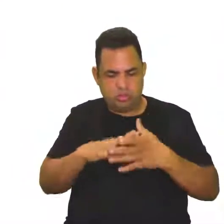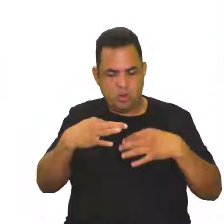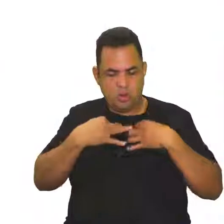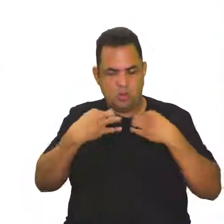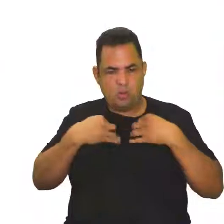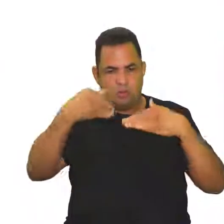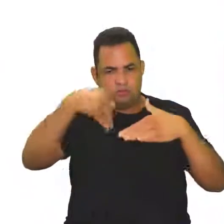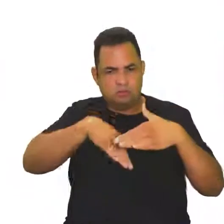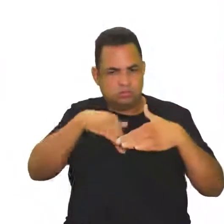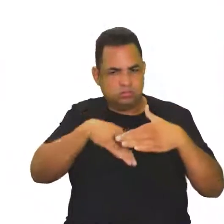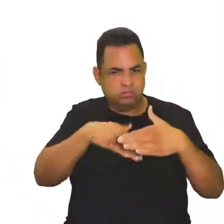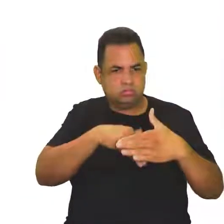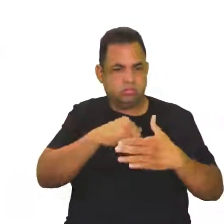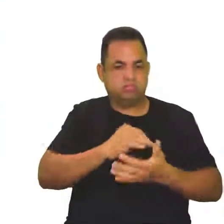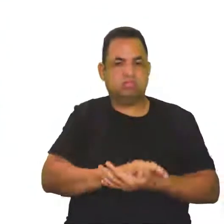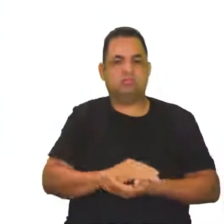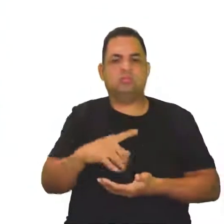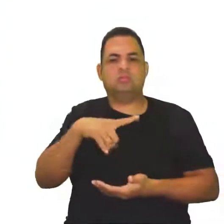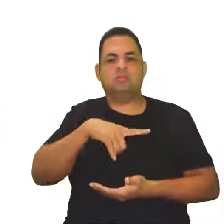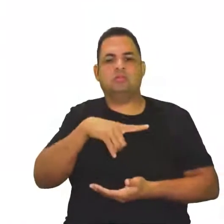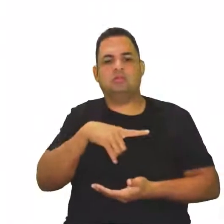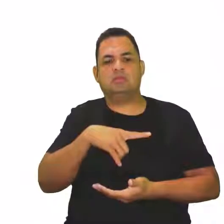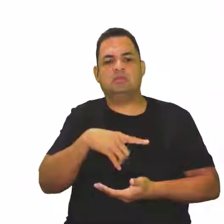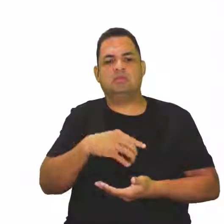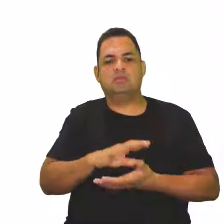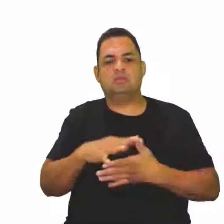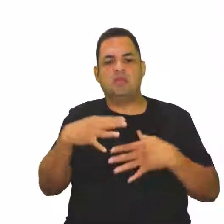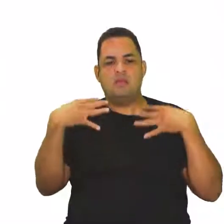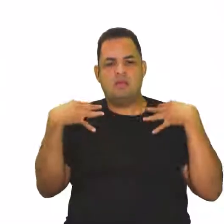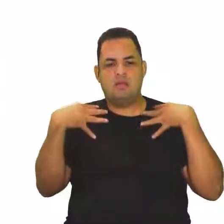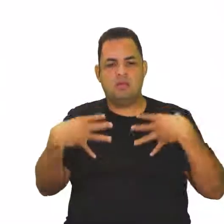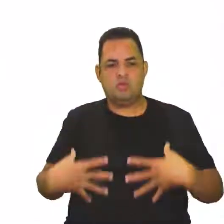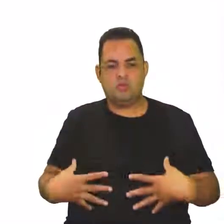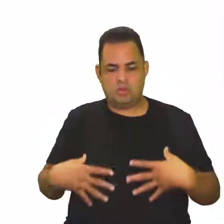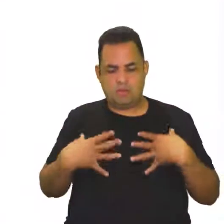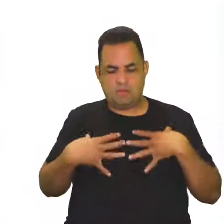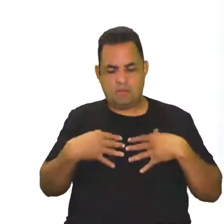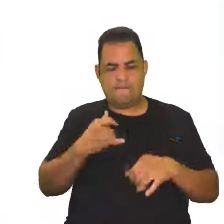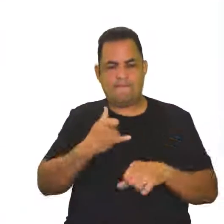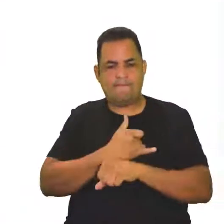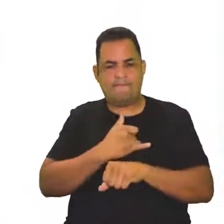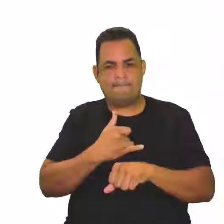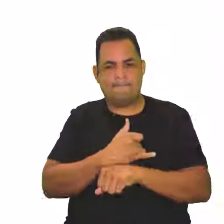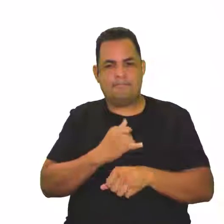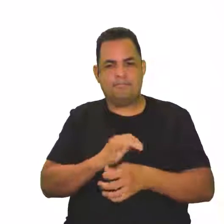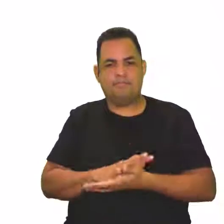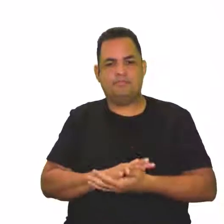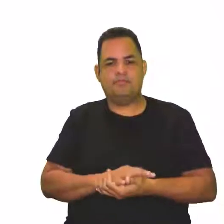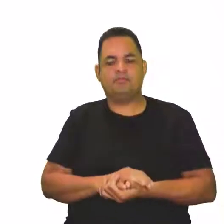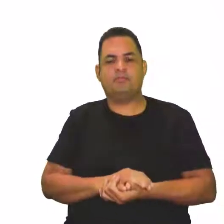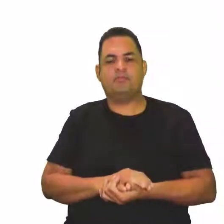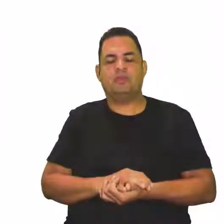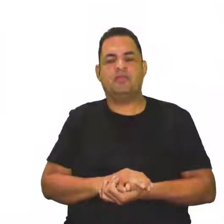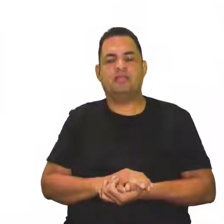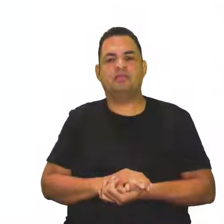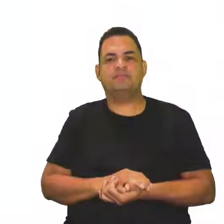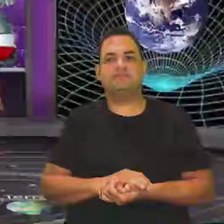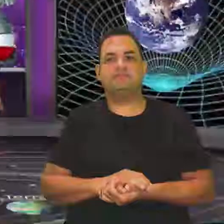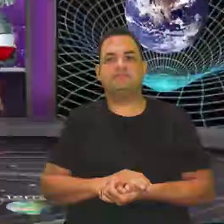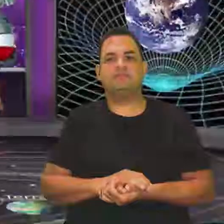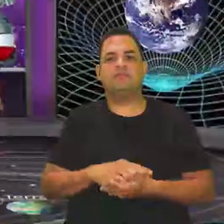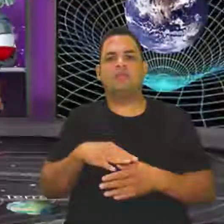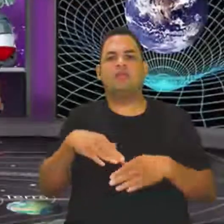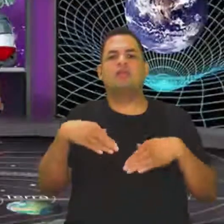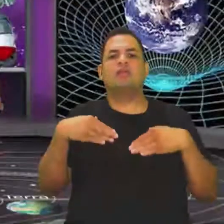metálica, garantimos que o seu potencial elétrico se anula. Então, olha só, quando você